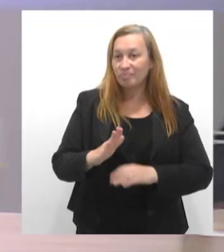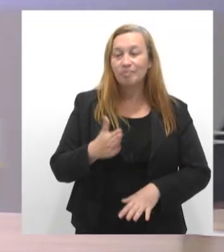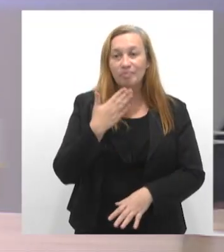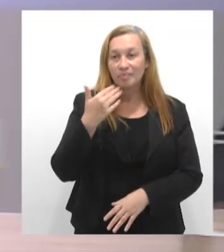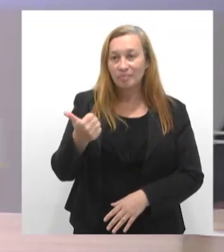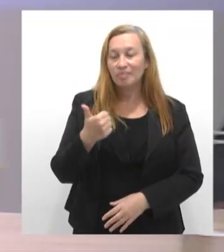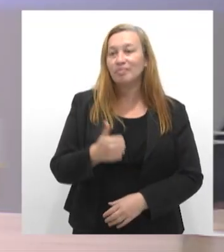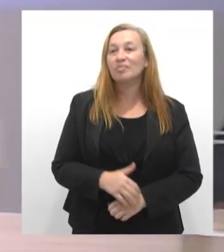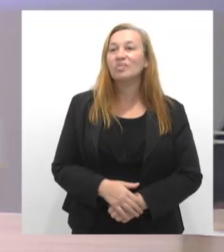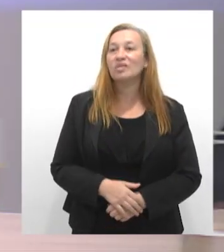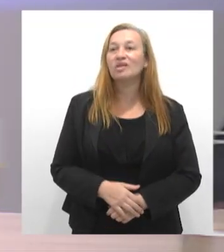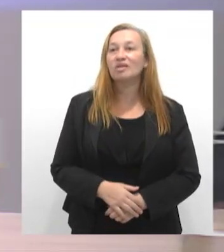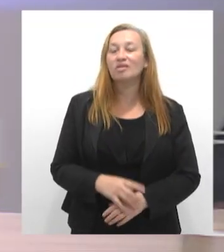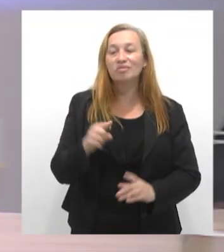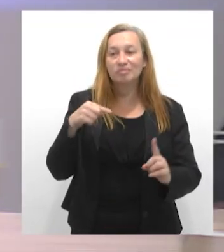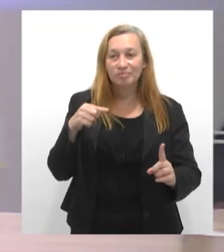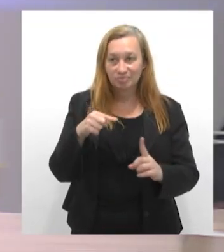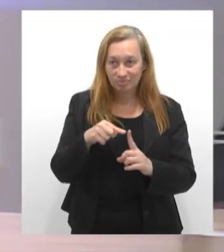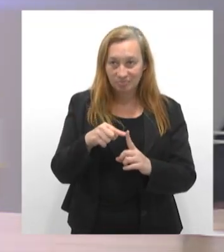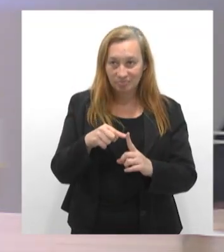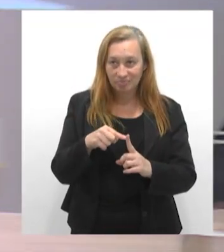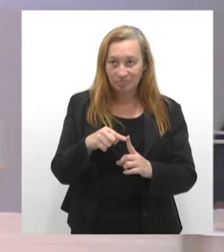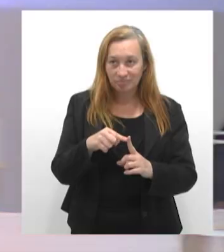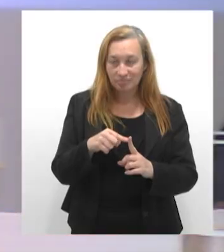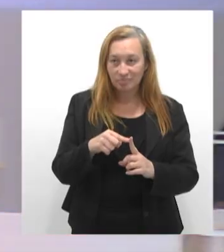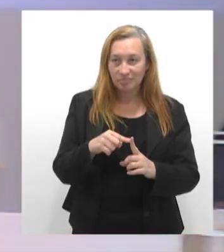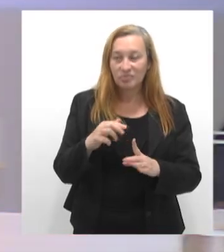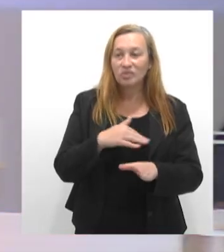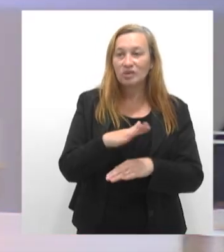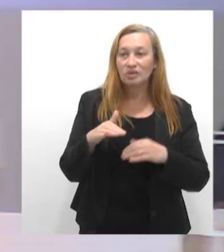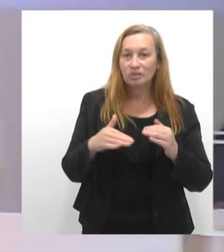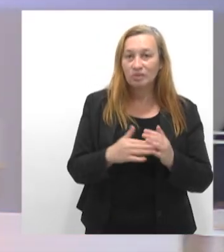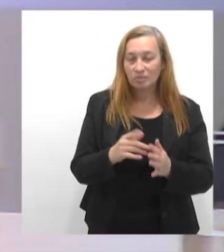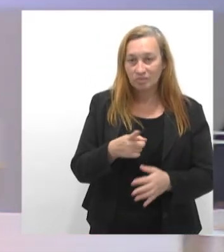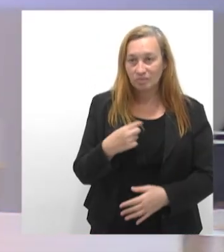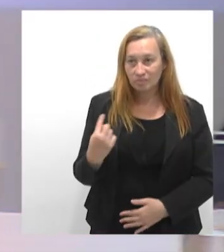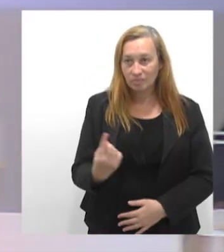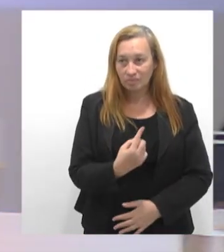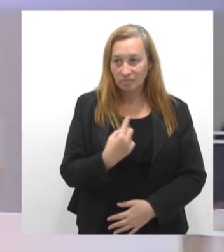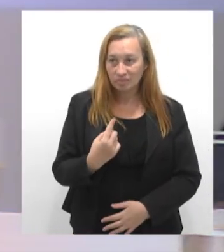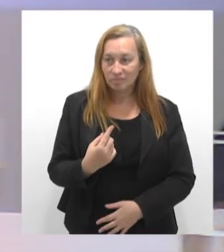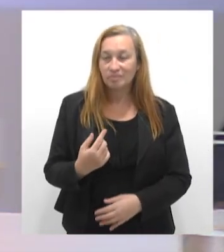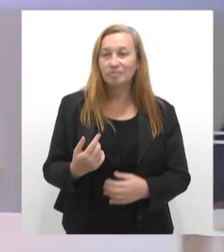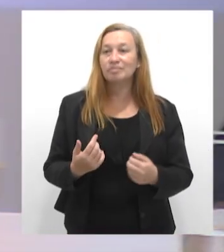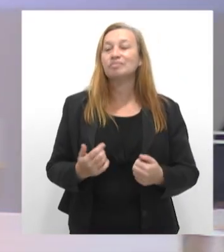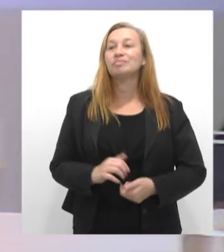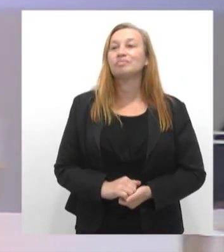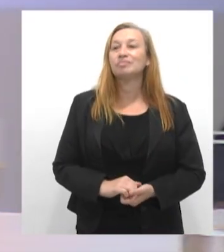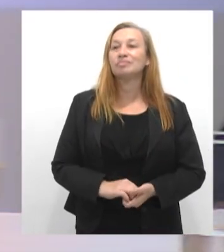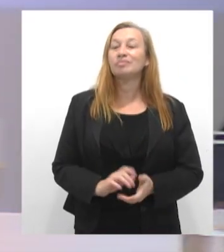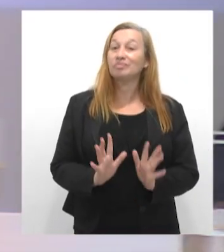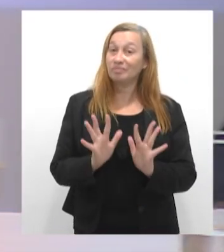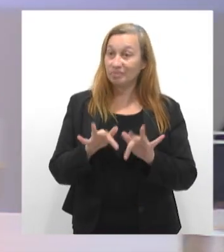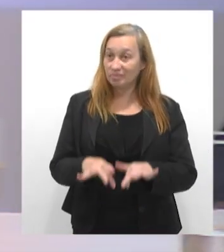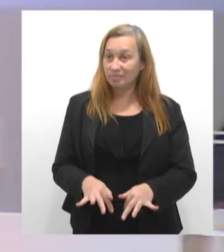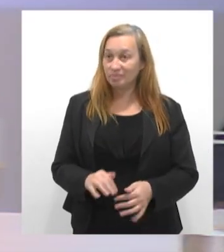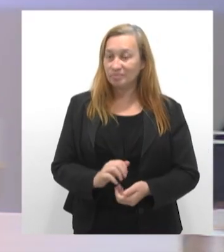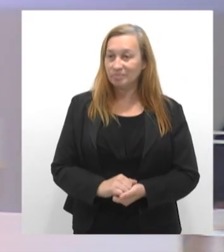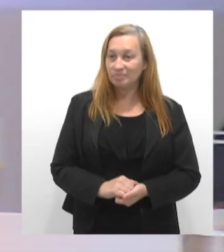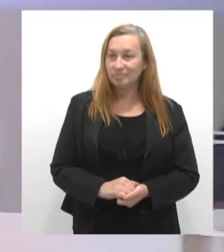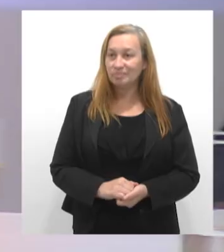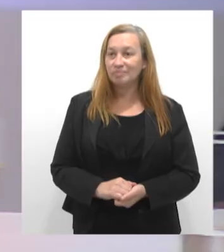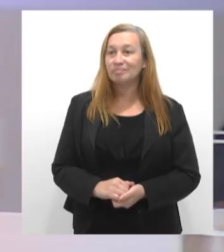melhor, que é o objetivo de todos nós. Mas, para encerrar, o que eu